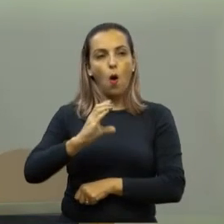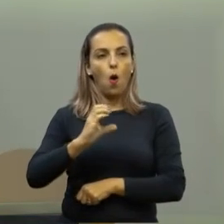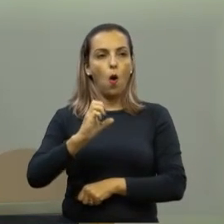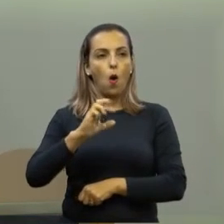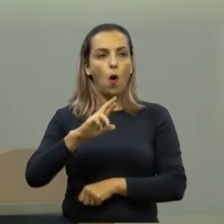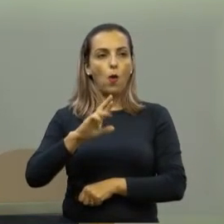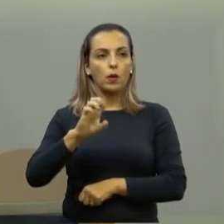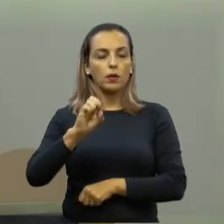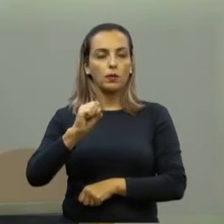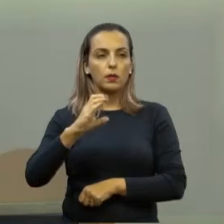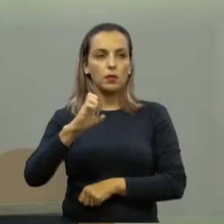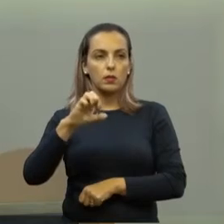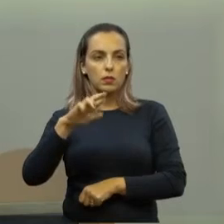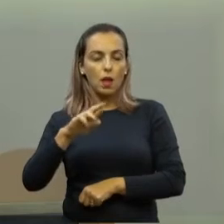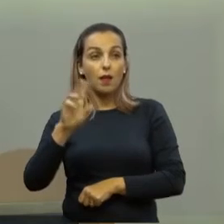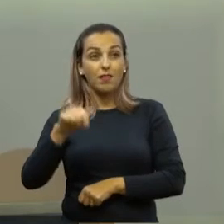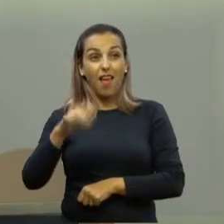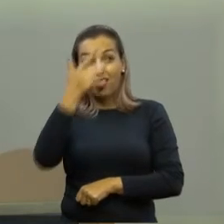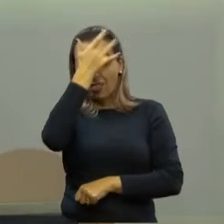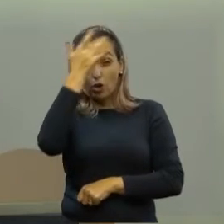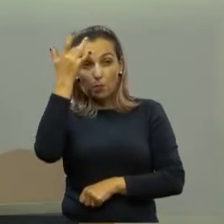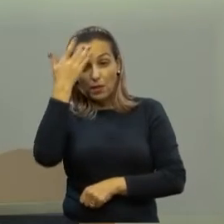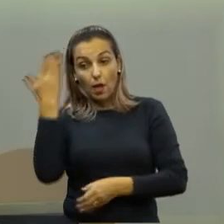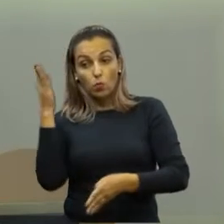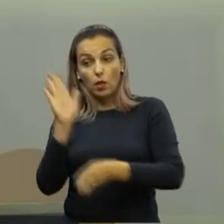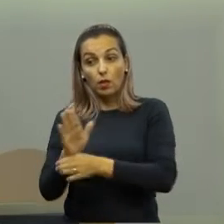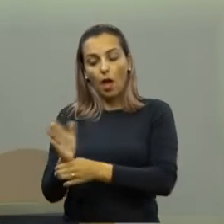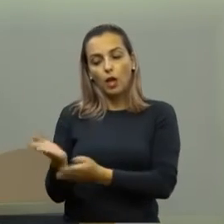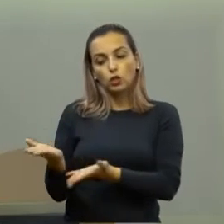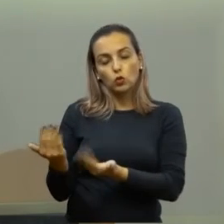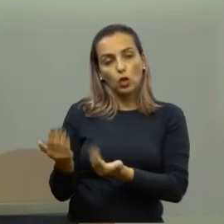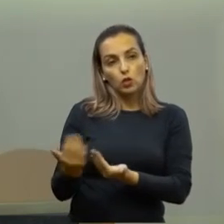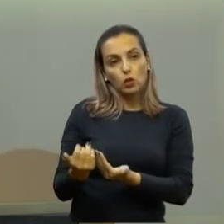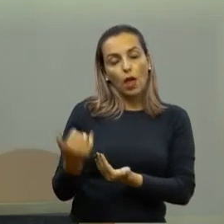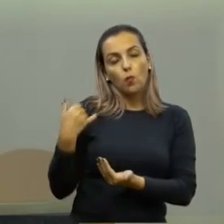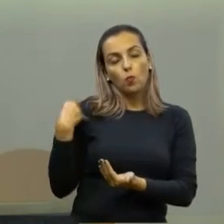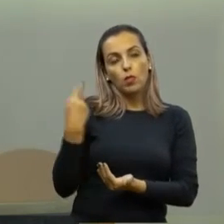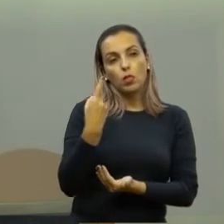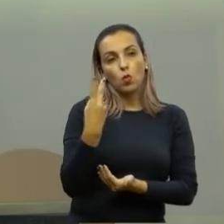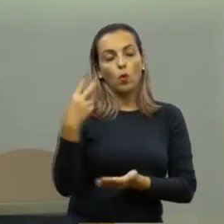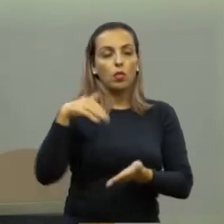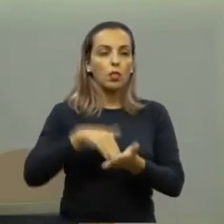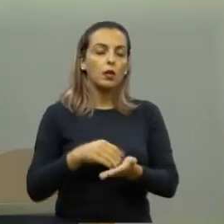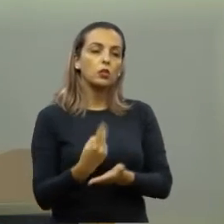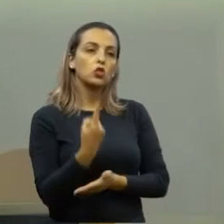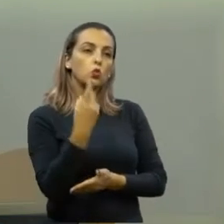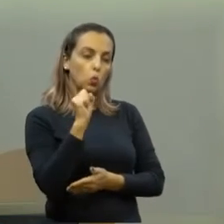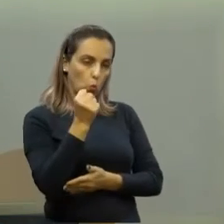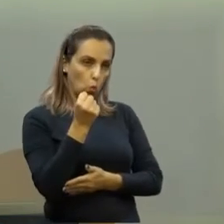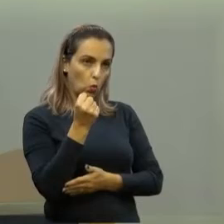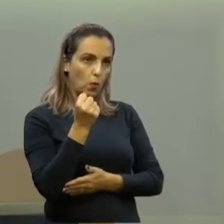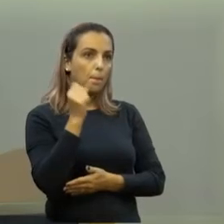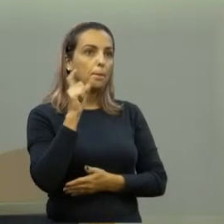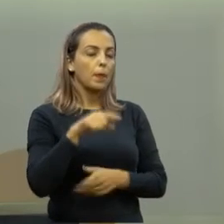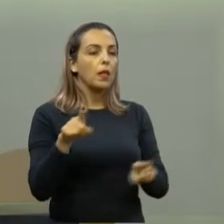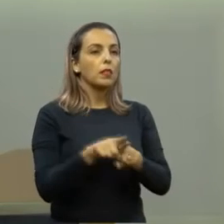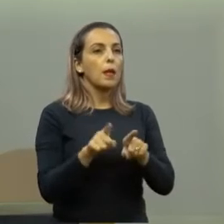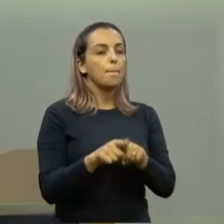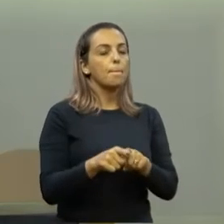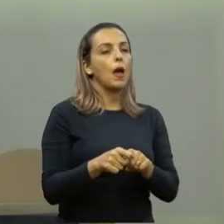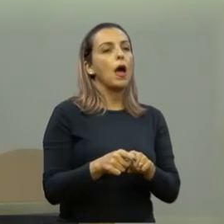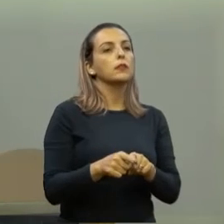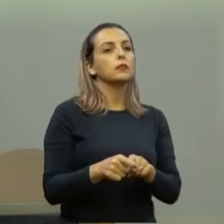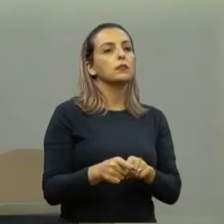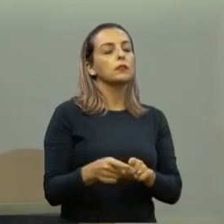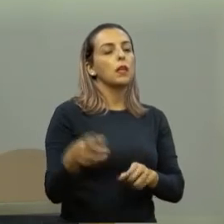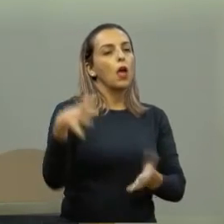realiza atendimentos em Saúde Mental para adolescentes entre 12 e 18 anos também o centro referência